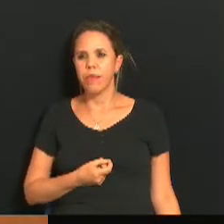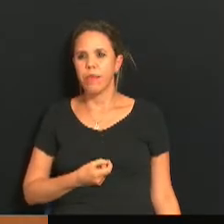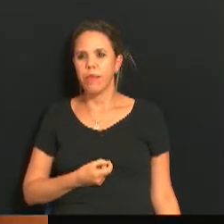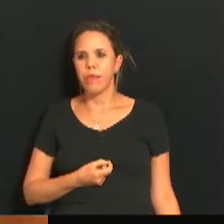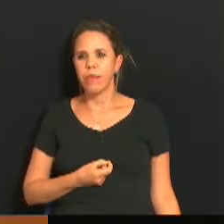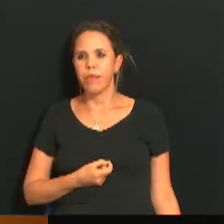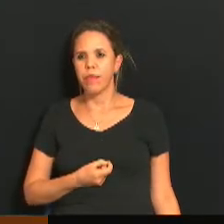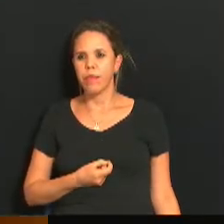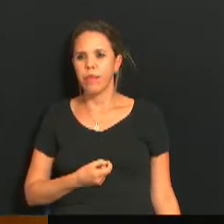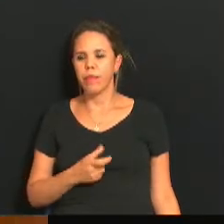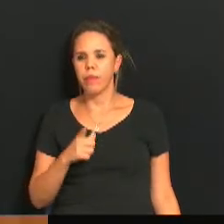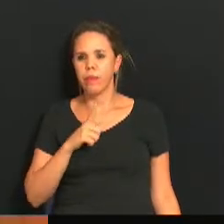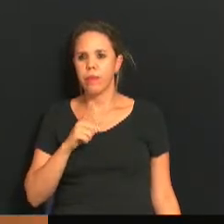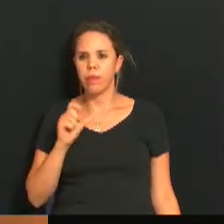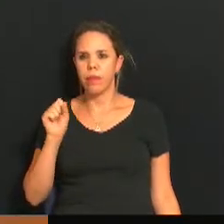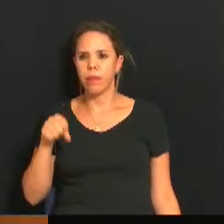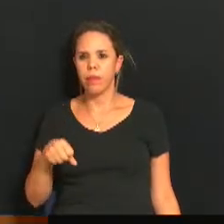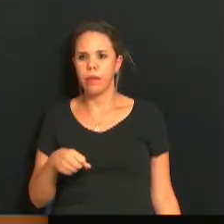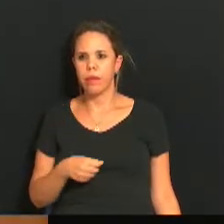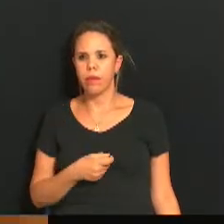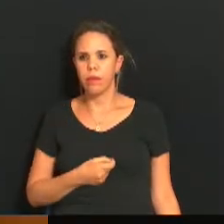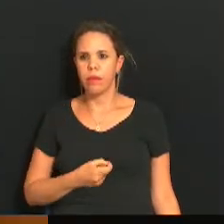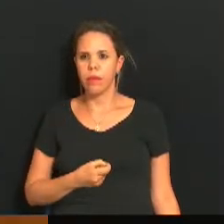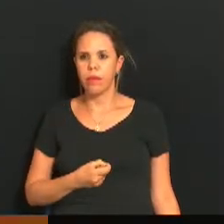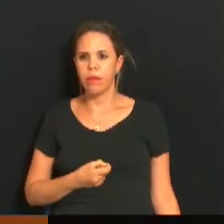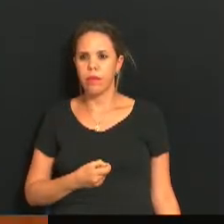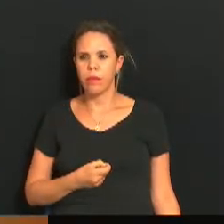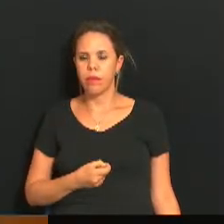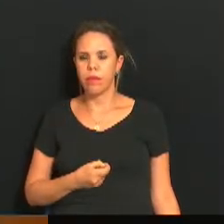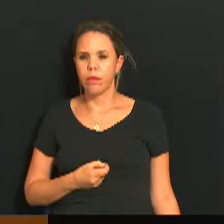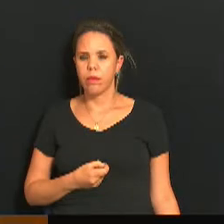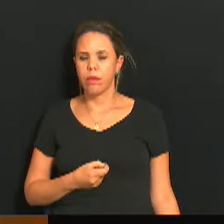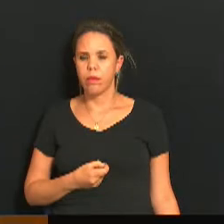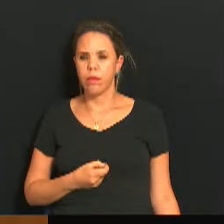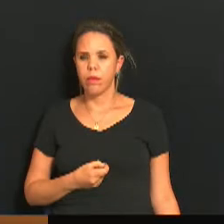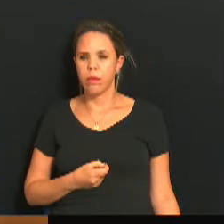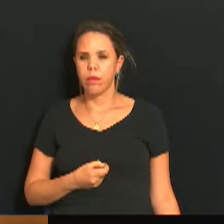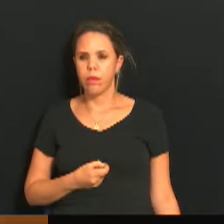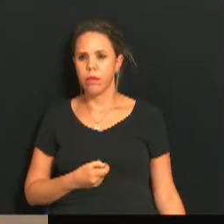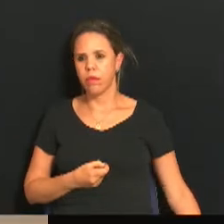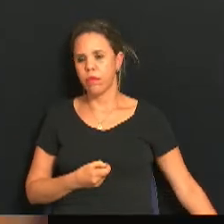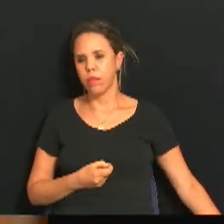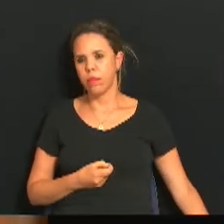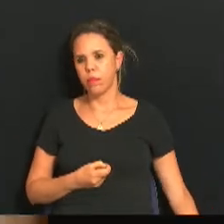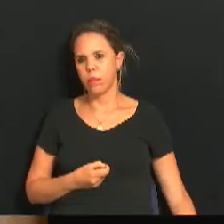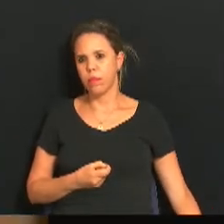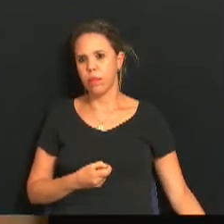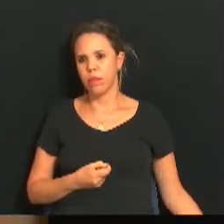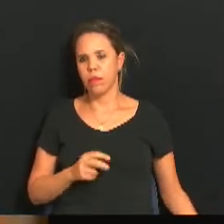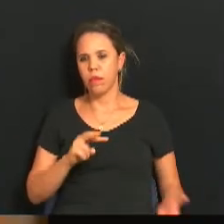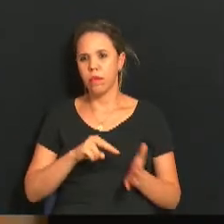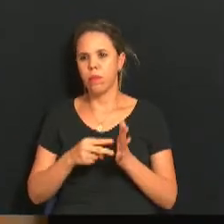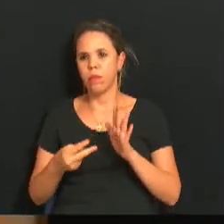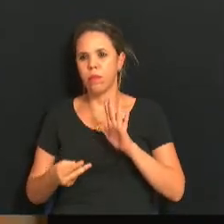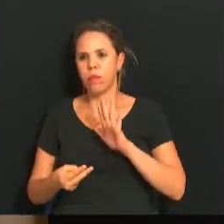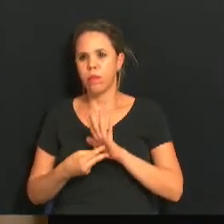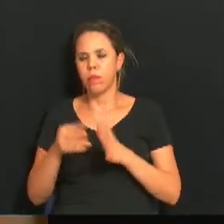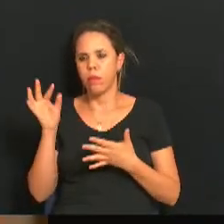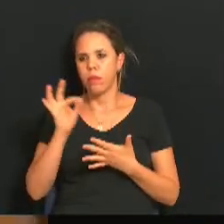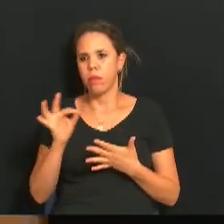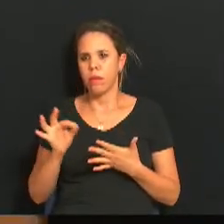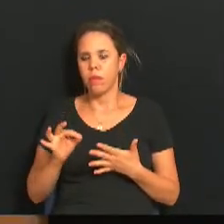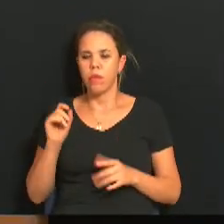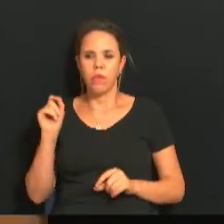eu tenho Sim gostaria de ajudar aí para poder entender algumas sessões tá